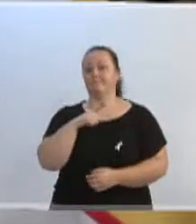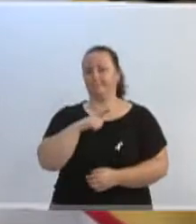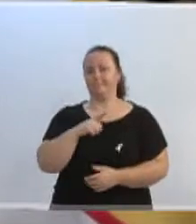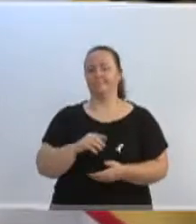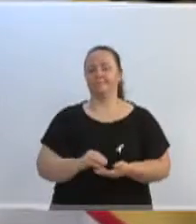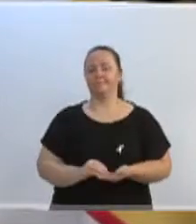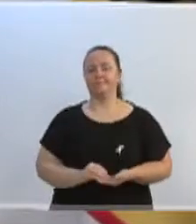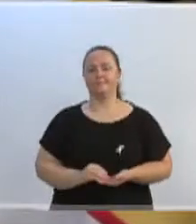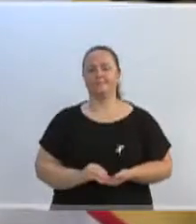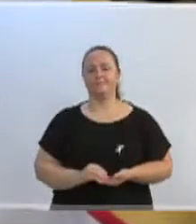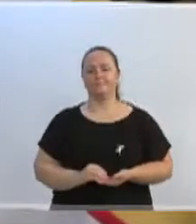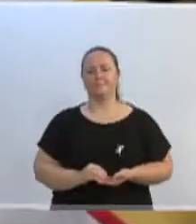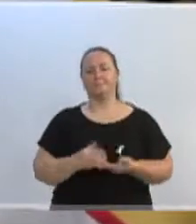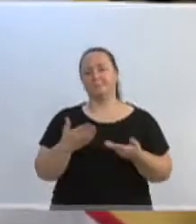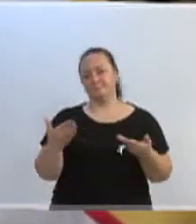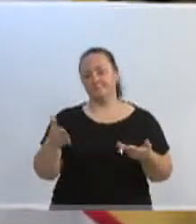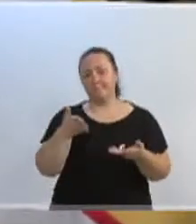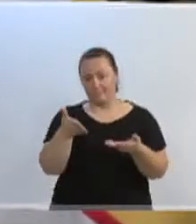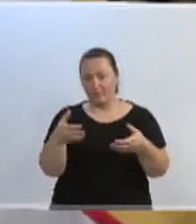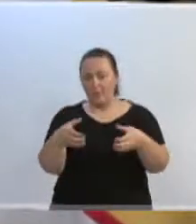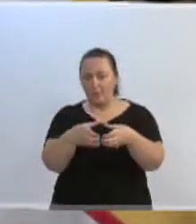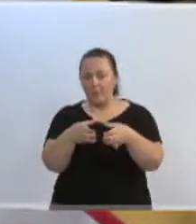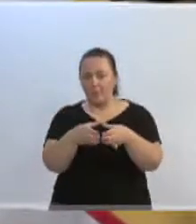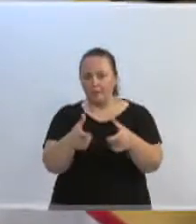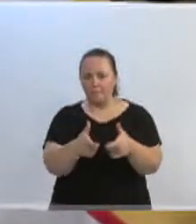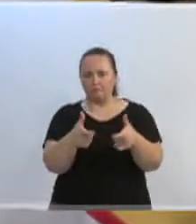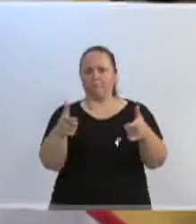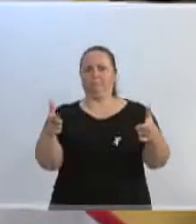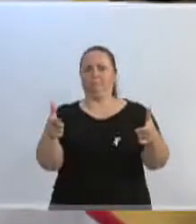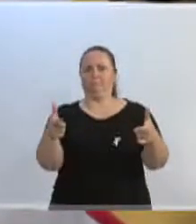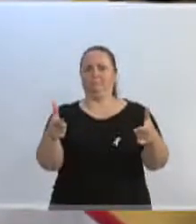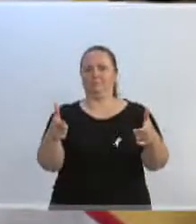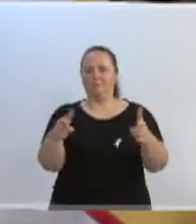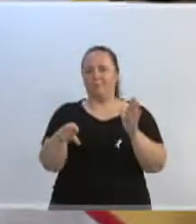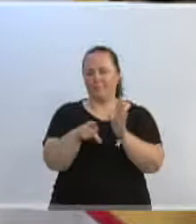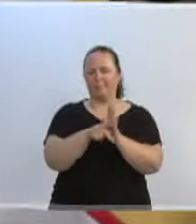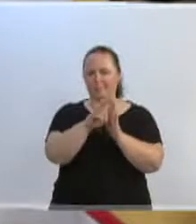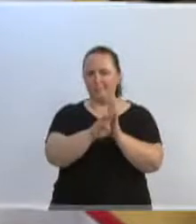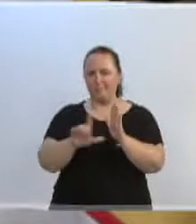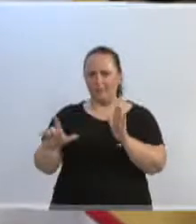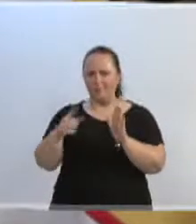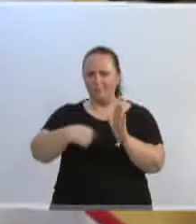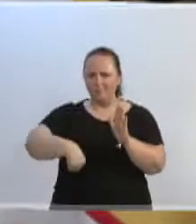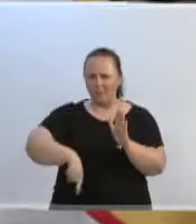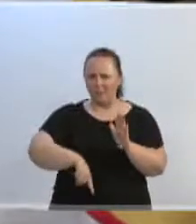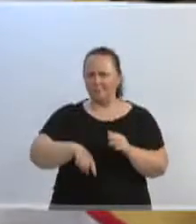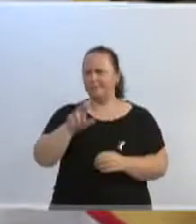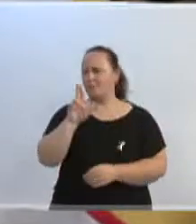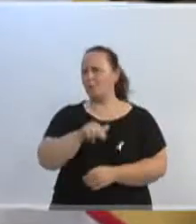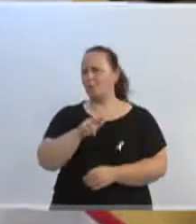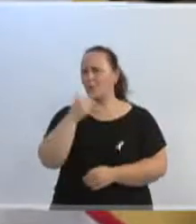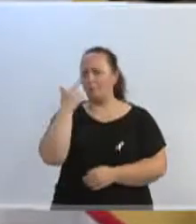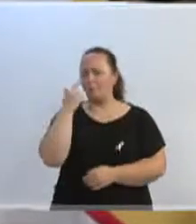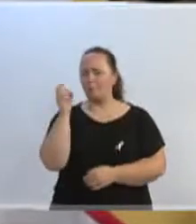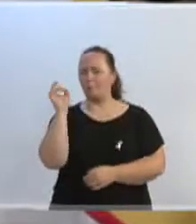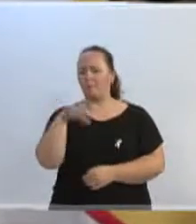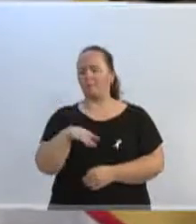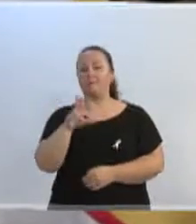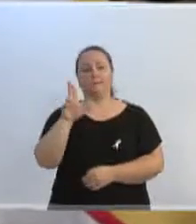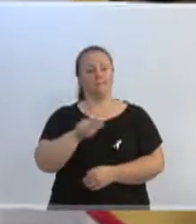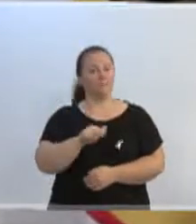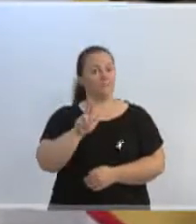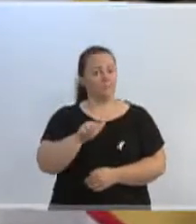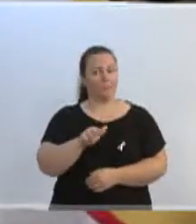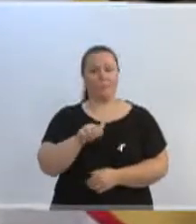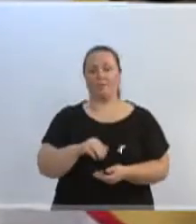E para esse público enorme, que é uma grande parcela da população de Blumenau, jamais o poder público pode virar as costas. Jamais